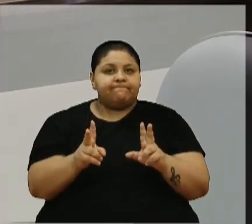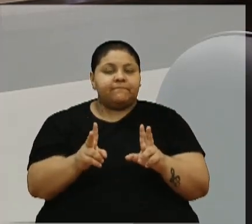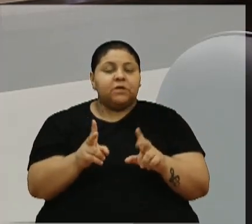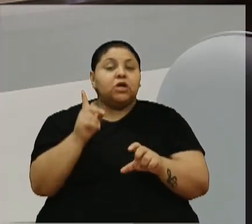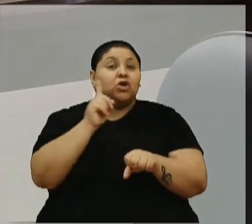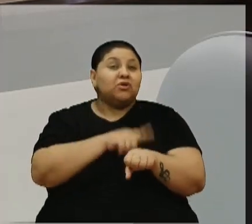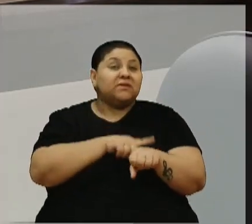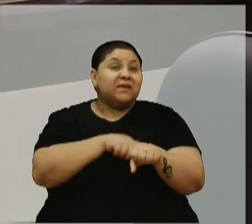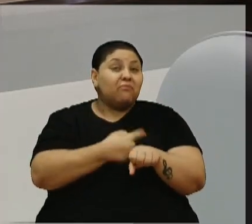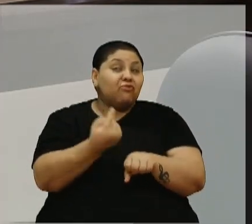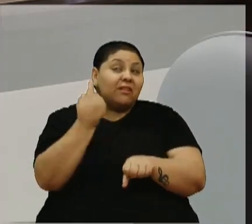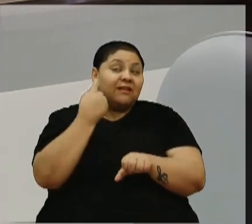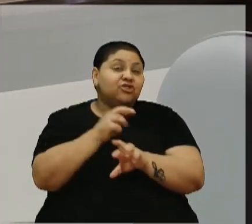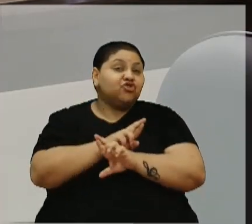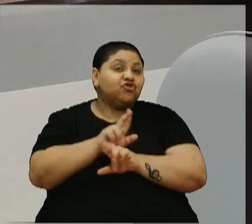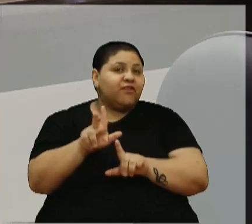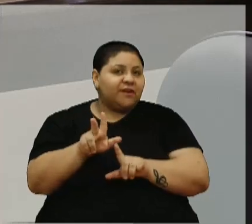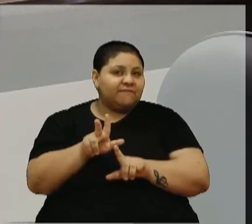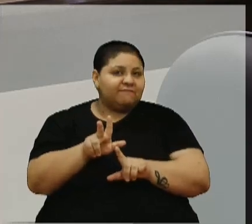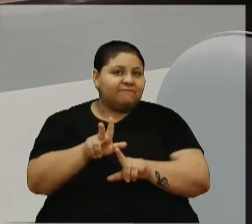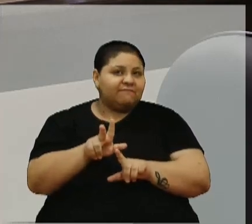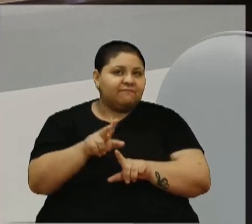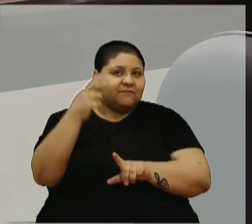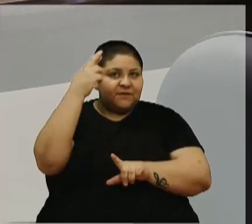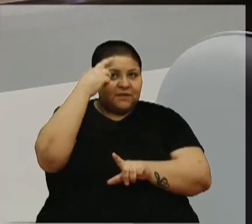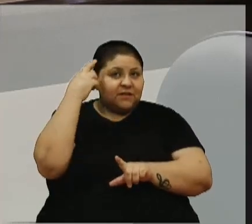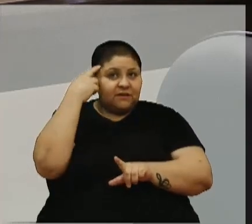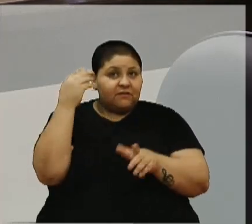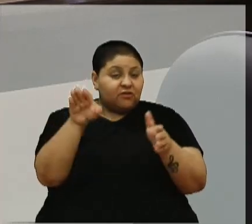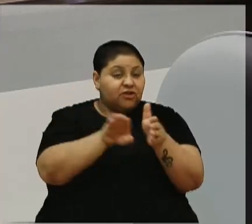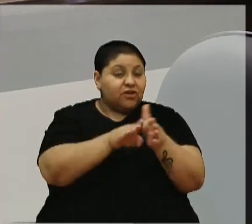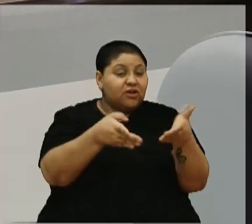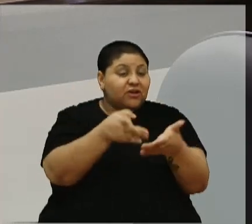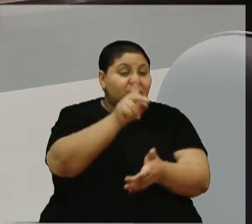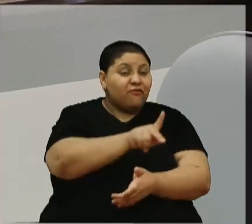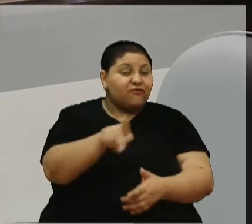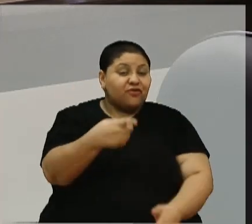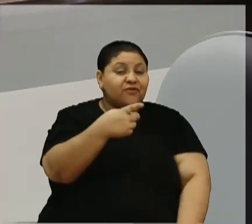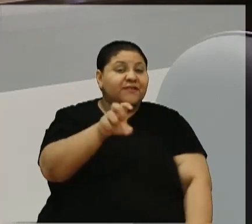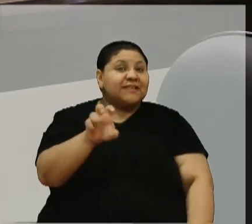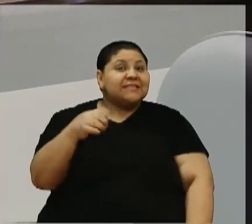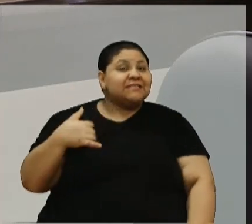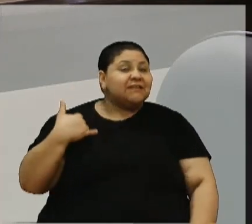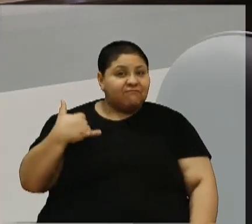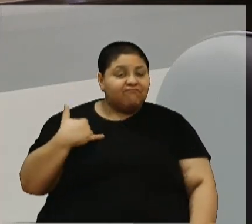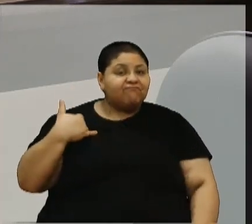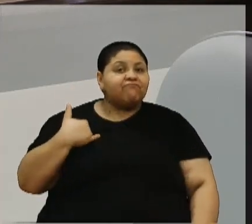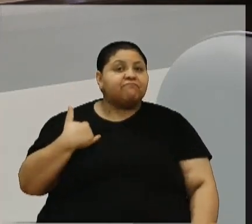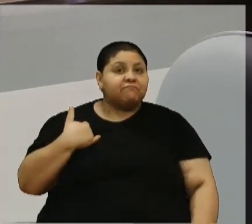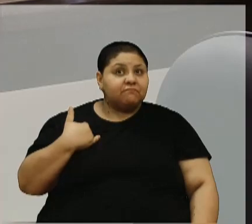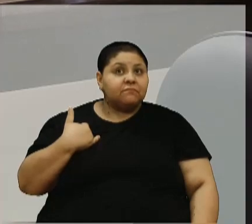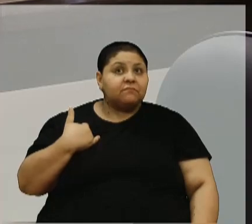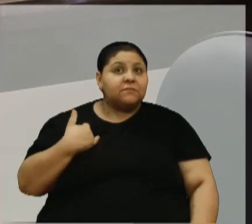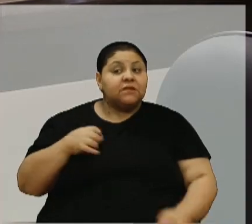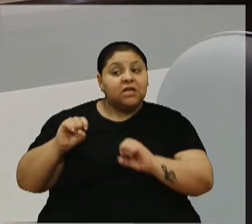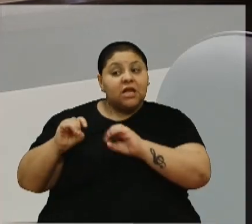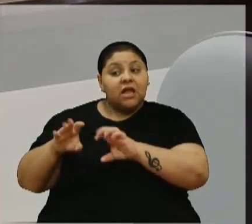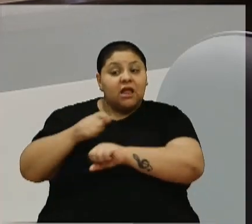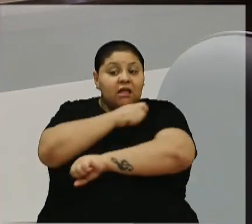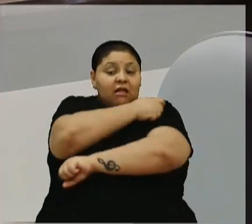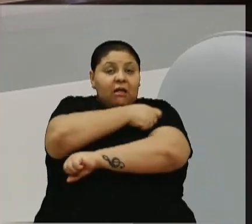eram diferentes. Rafael, que chegou agora, professora aos 15 anos, e ainda ensinava